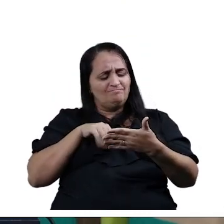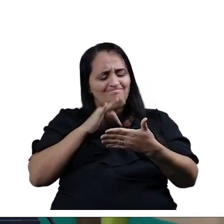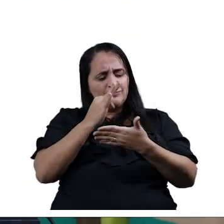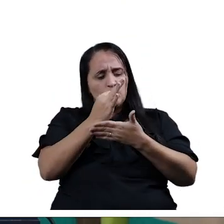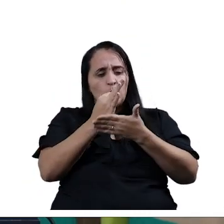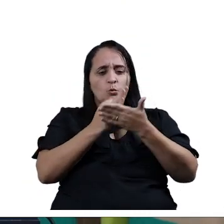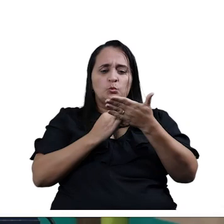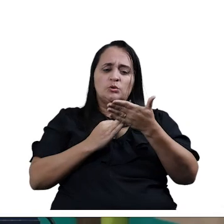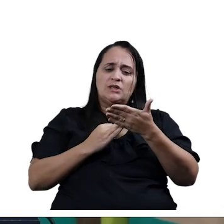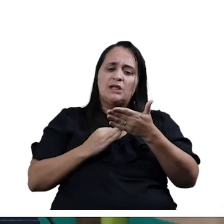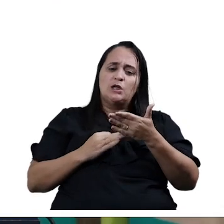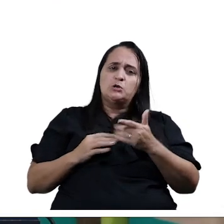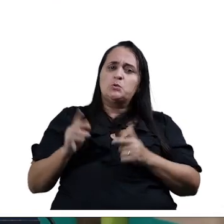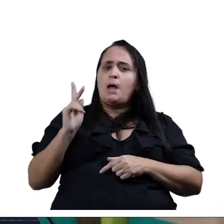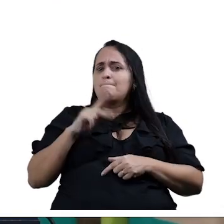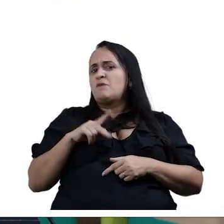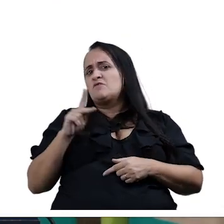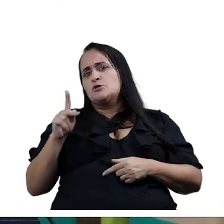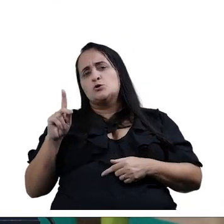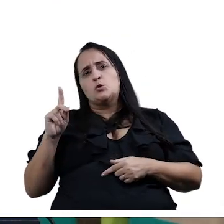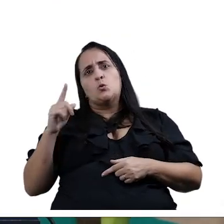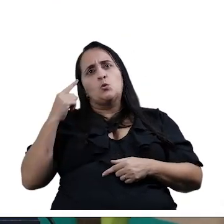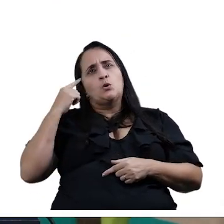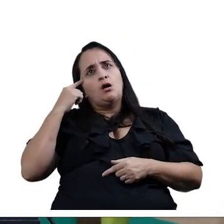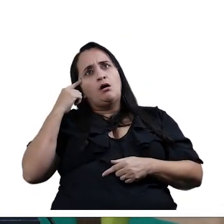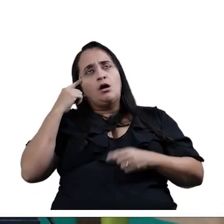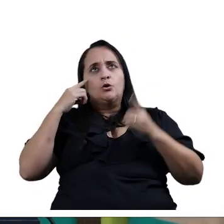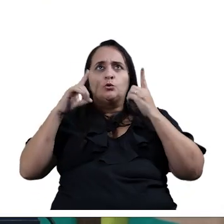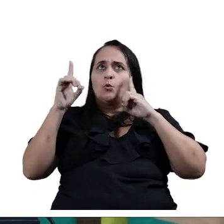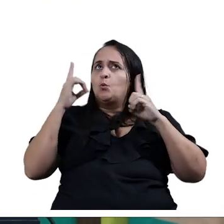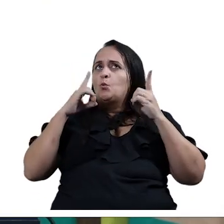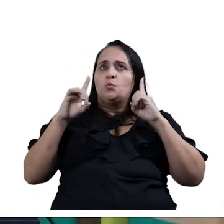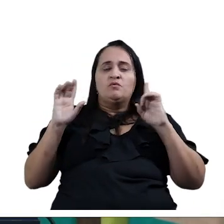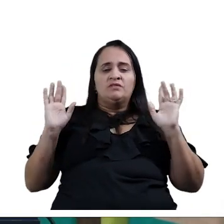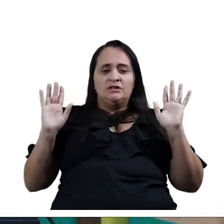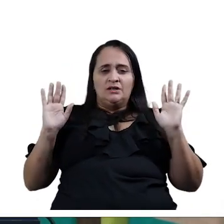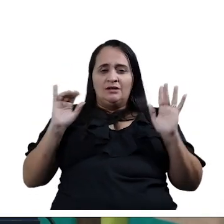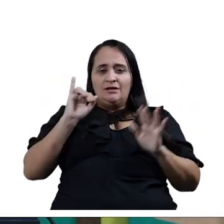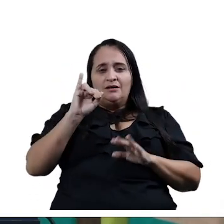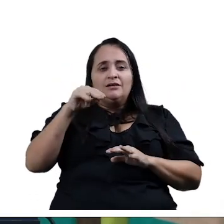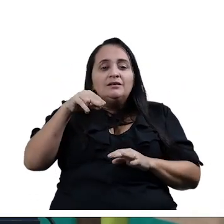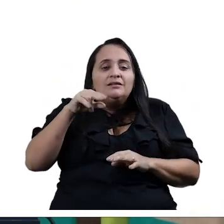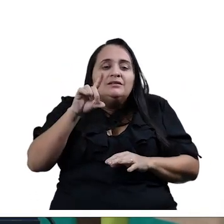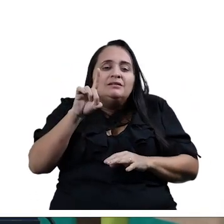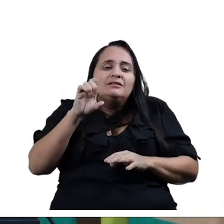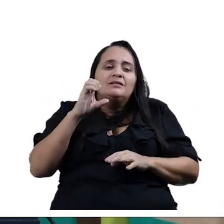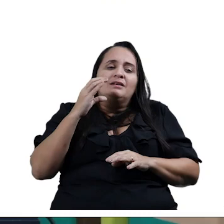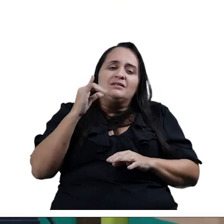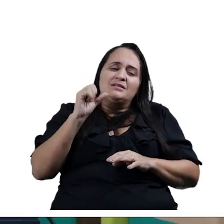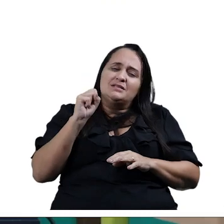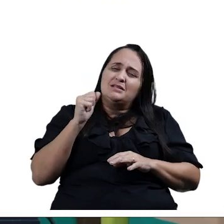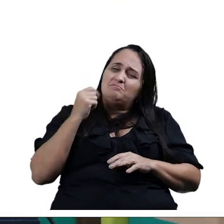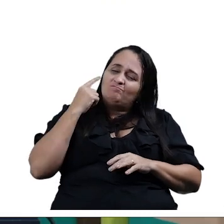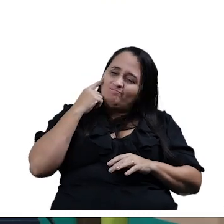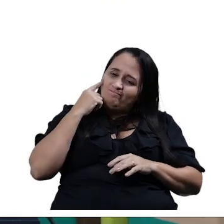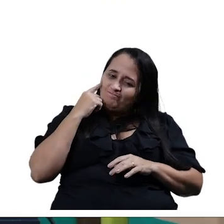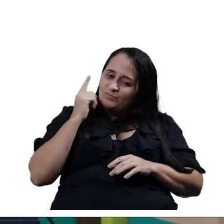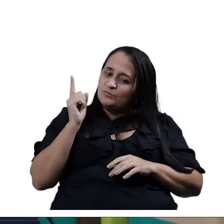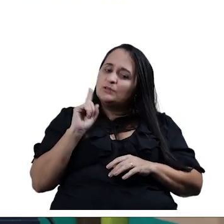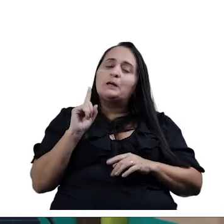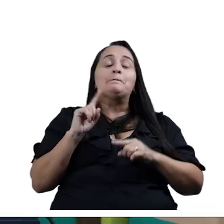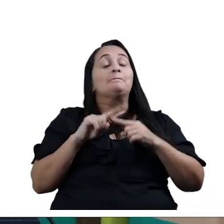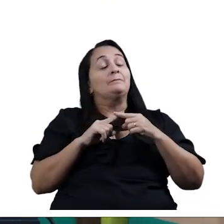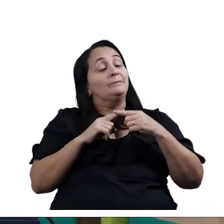o texto não diz, a professora estava indecisa, como traz aqui. Ele vai